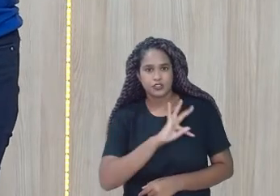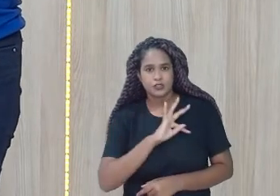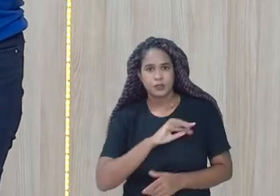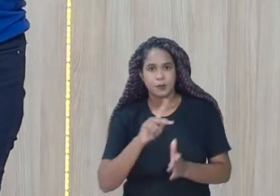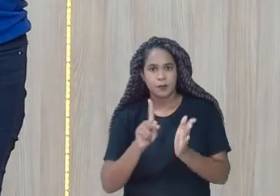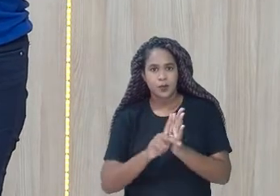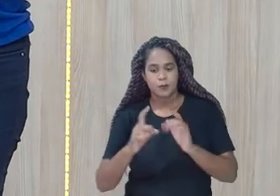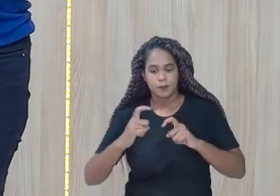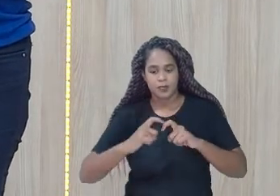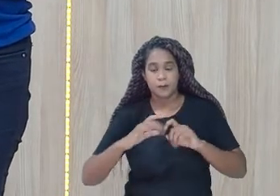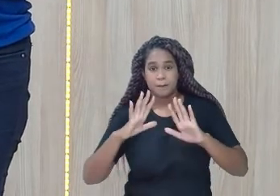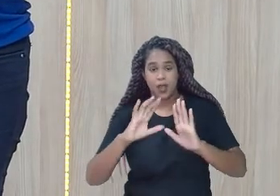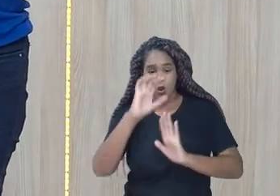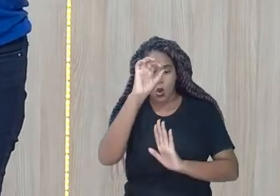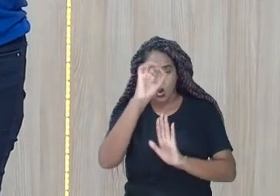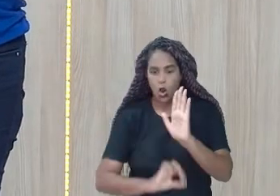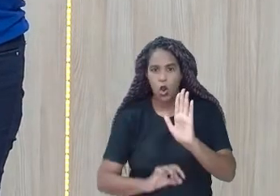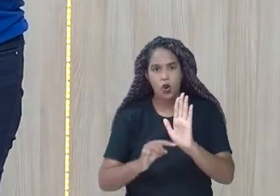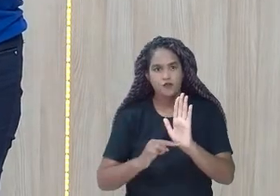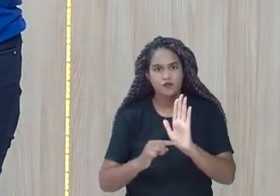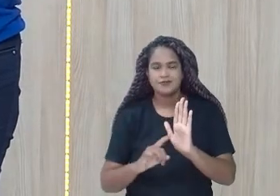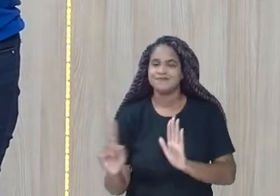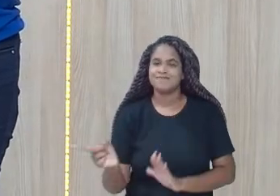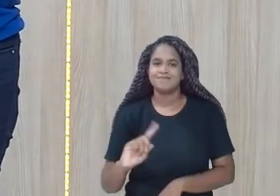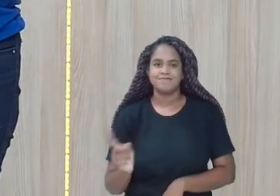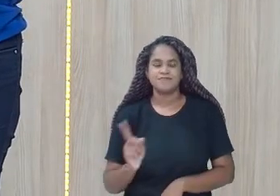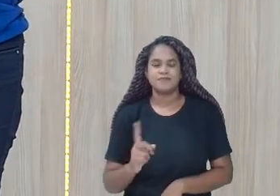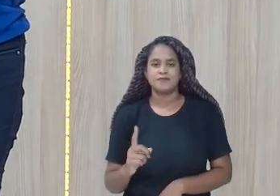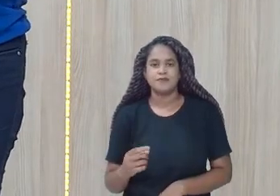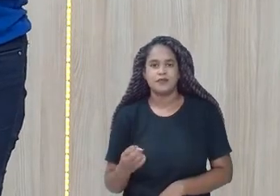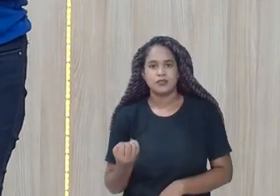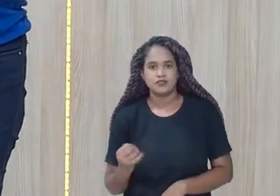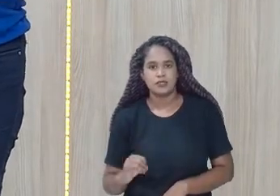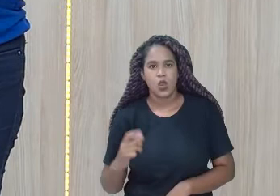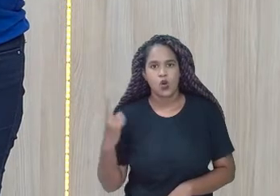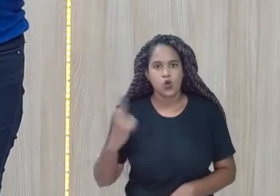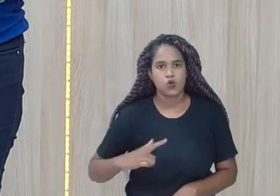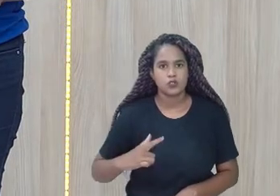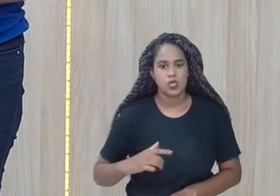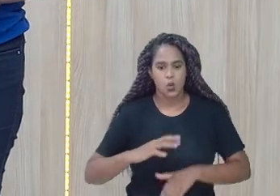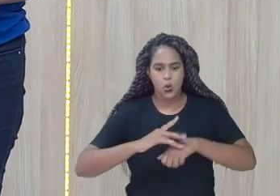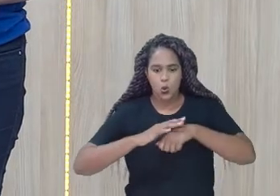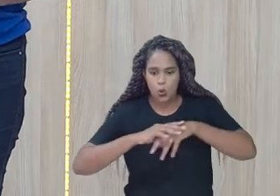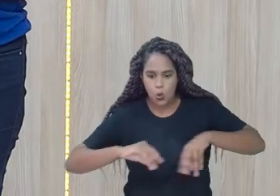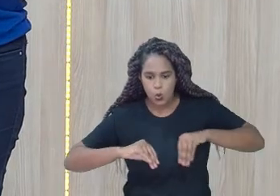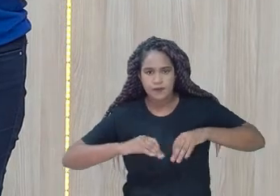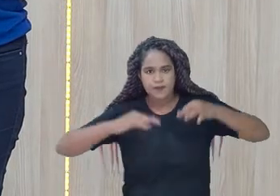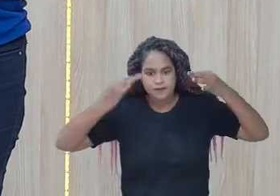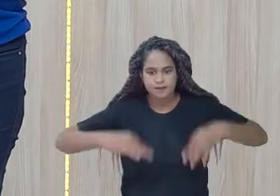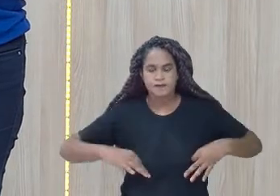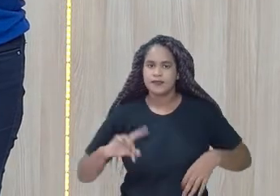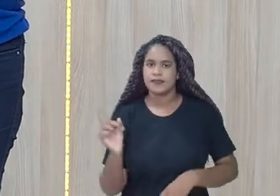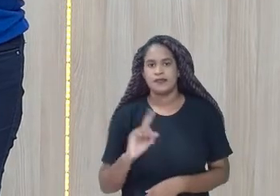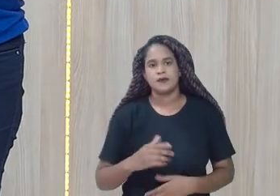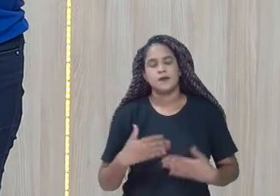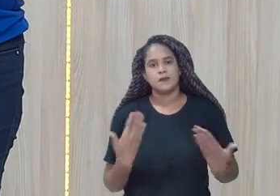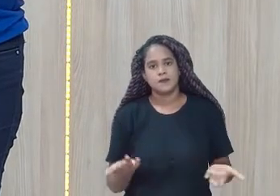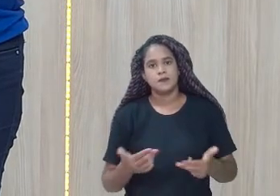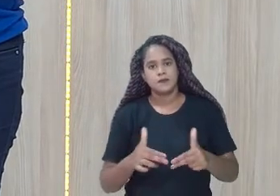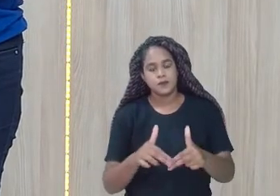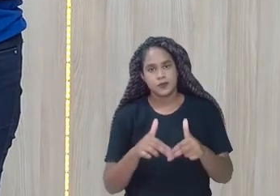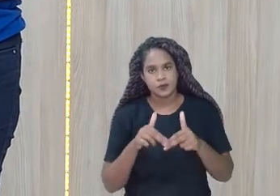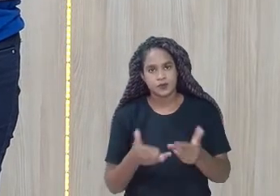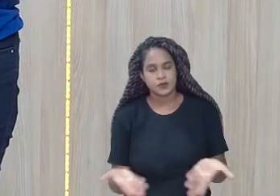ela não foi oficialmente publicada que realmente foi através disso que houve a cura. Então, atualmente, nós não